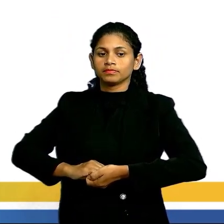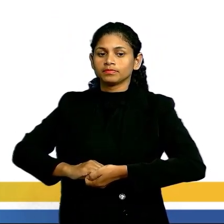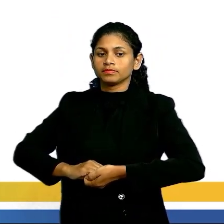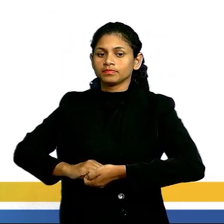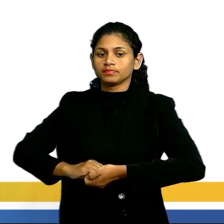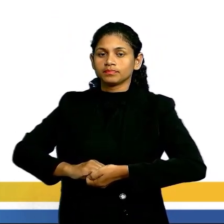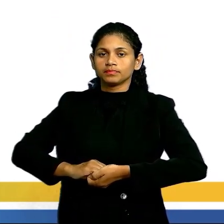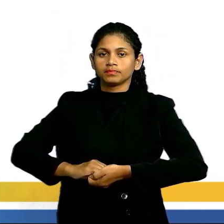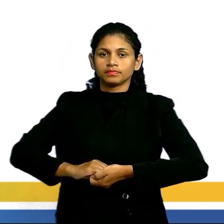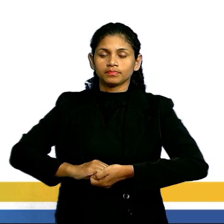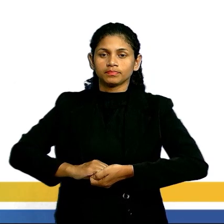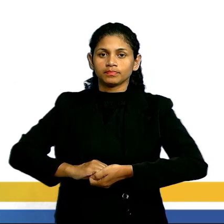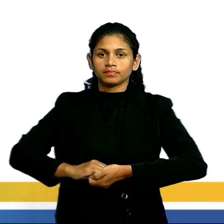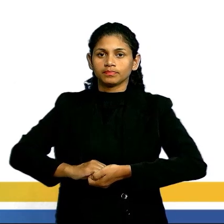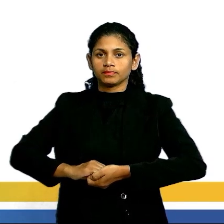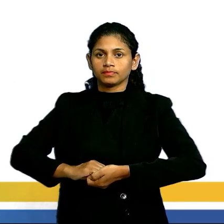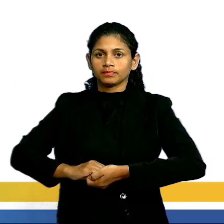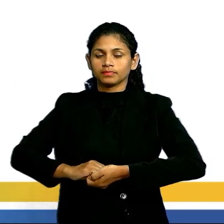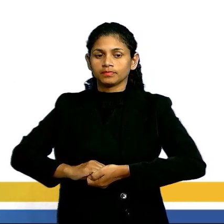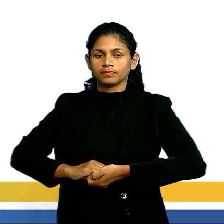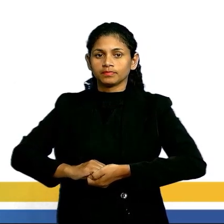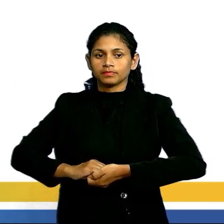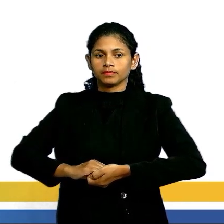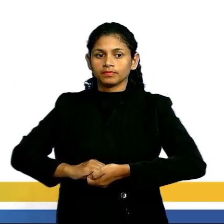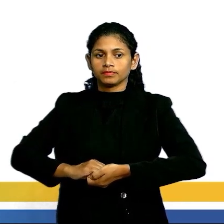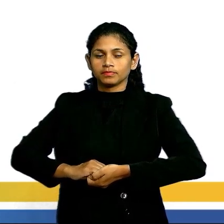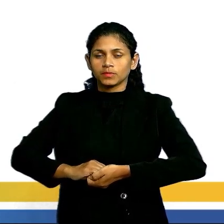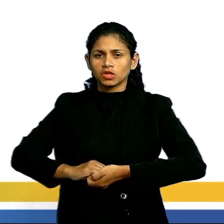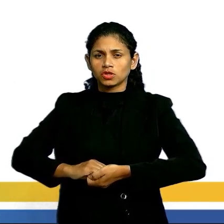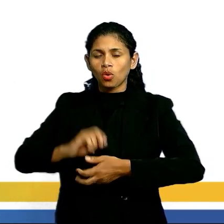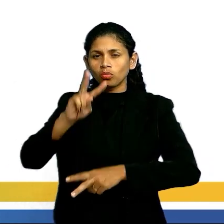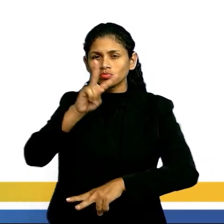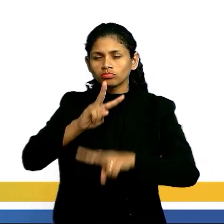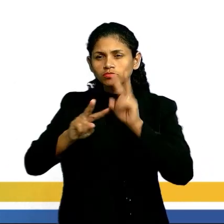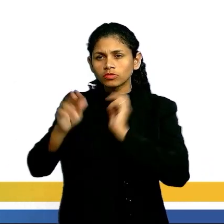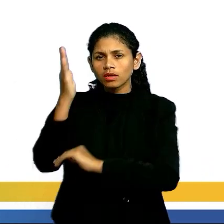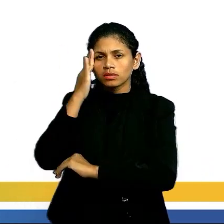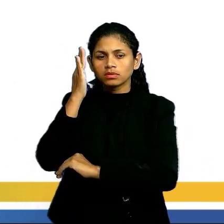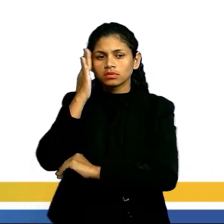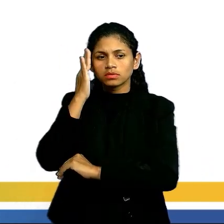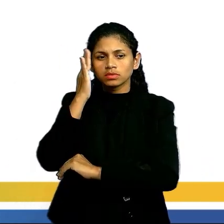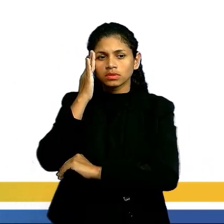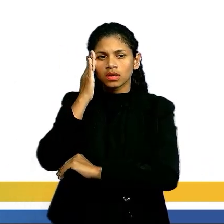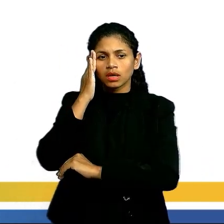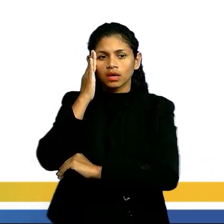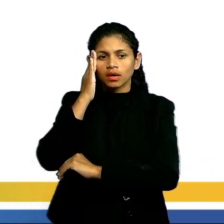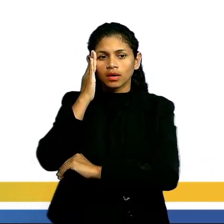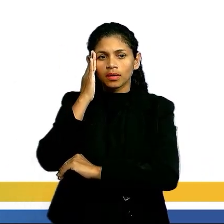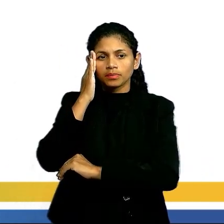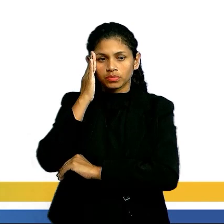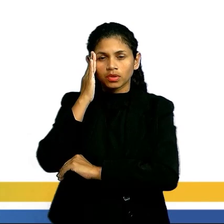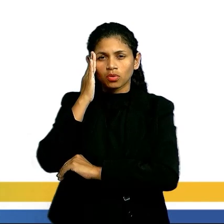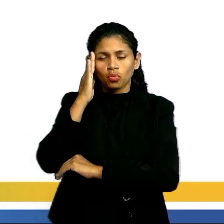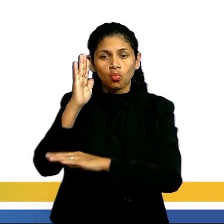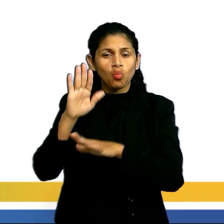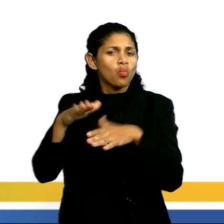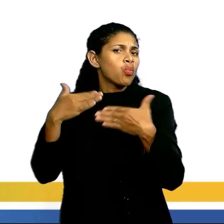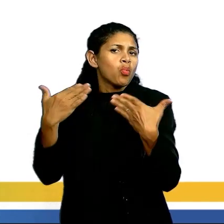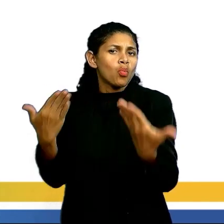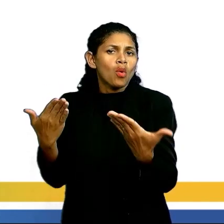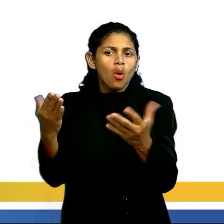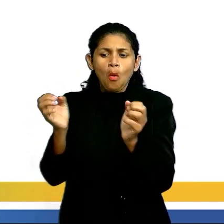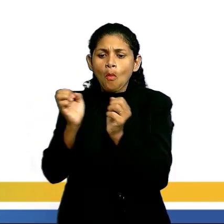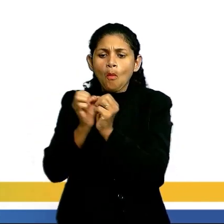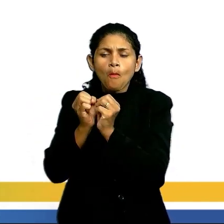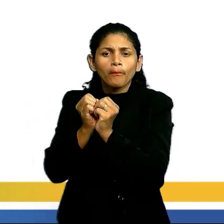E, bonobo e o orangotango. Bom, se a gente olha aqui e sabe que esse é o mais próximo, então a gente vai prestar atenção nesses 2.